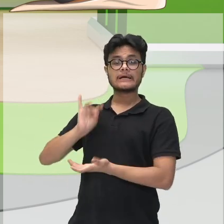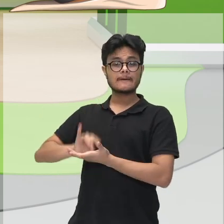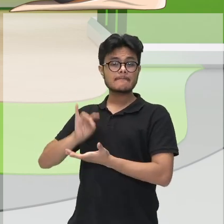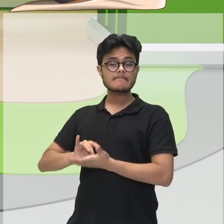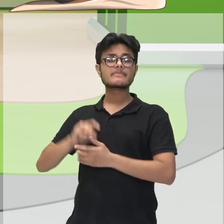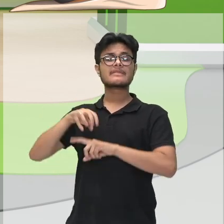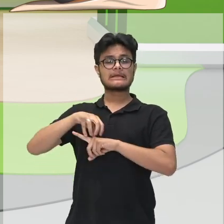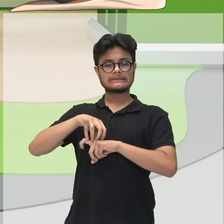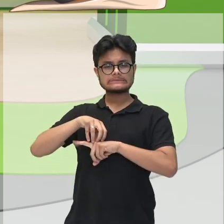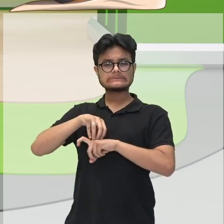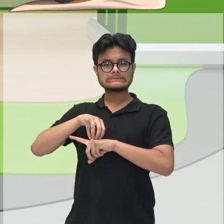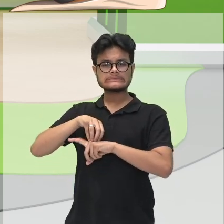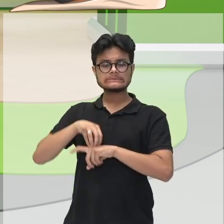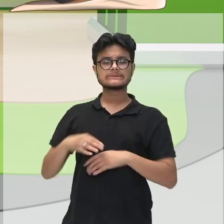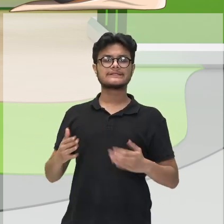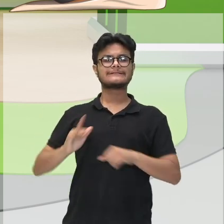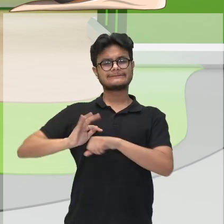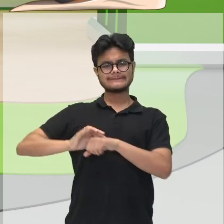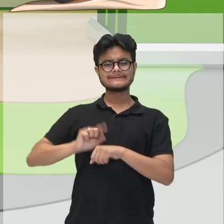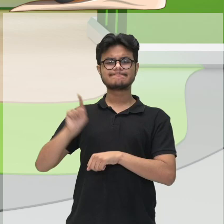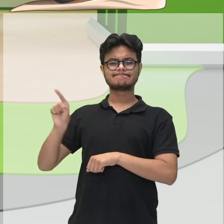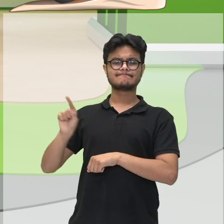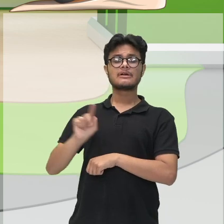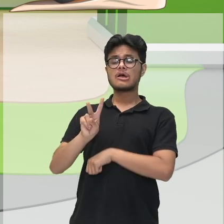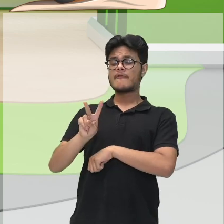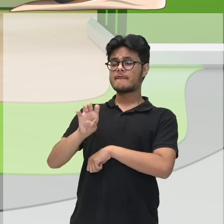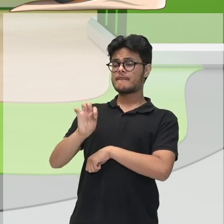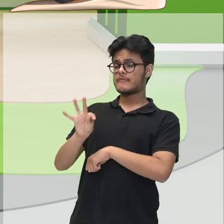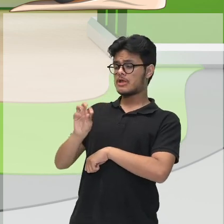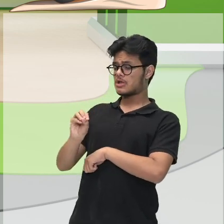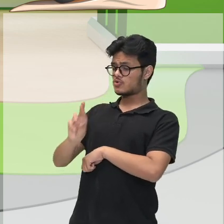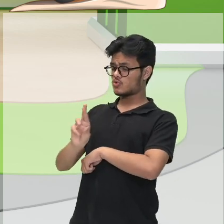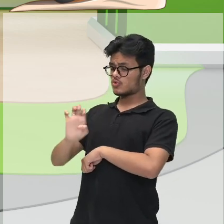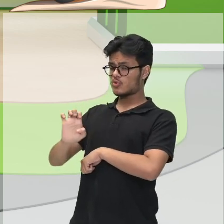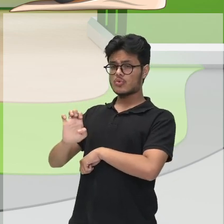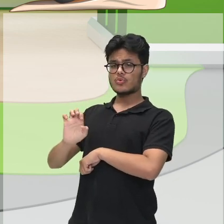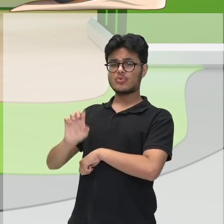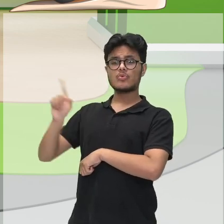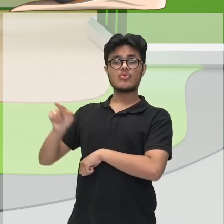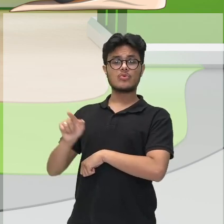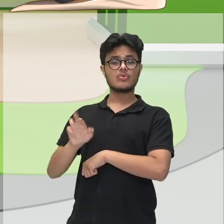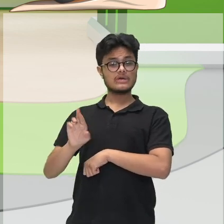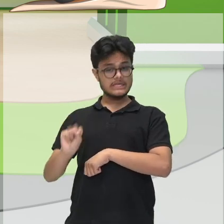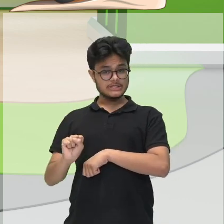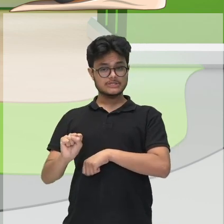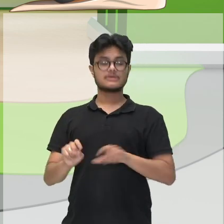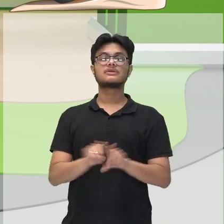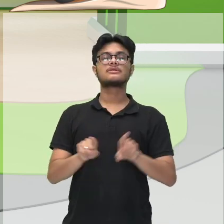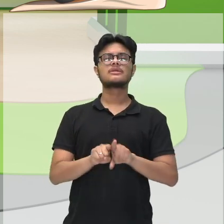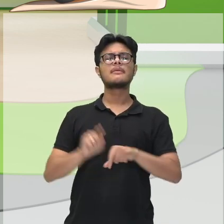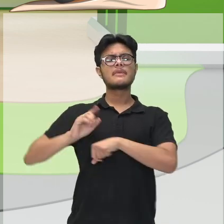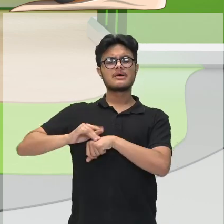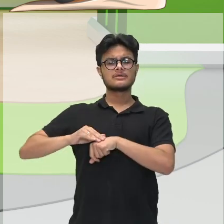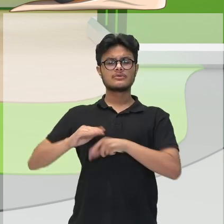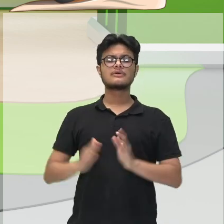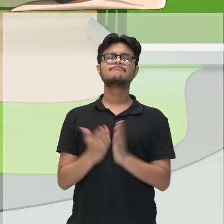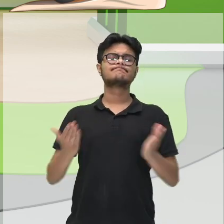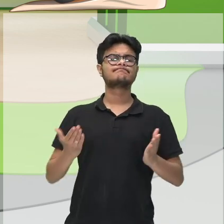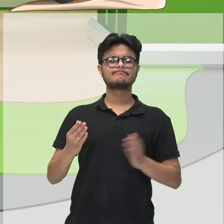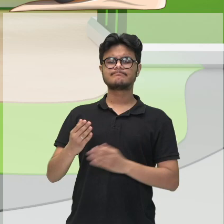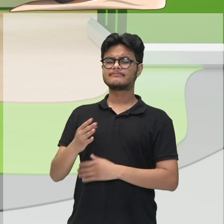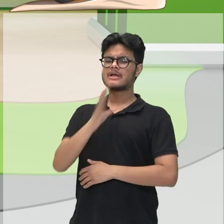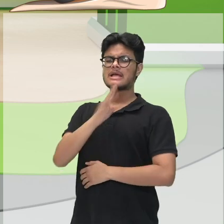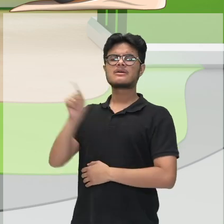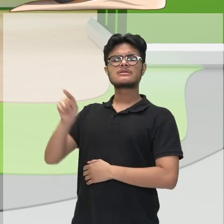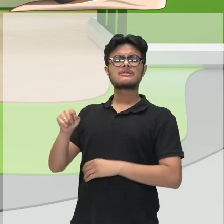transmissores, atuam como vetores de doenças. Então, vamos conhecer aí